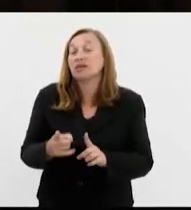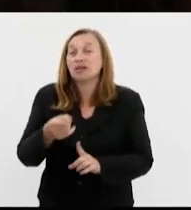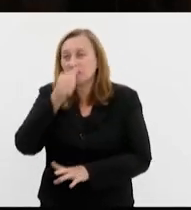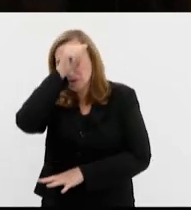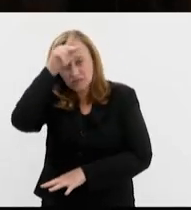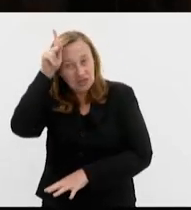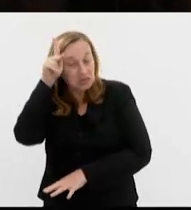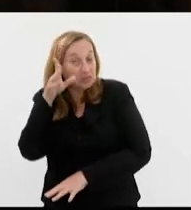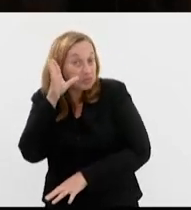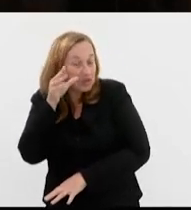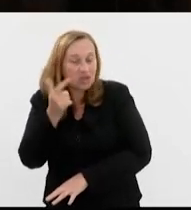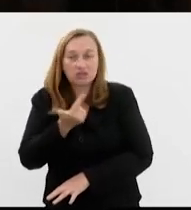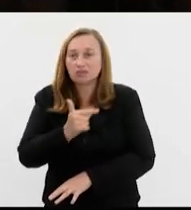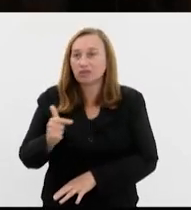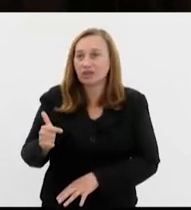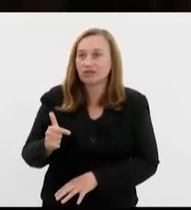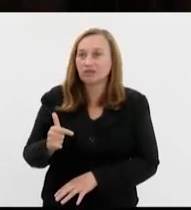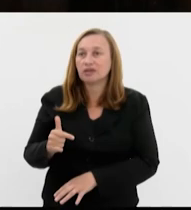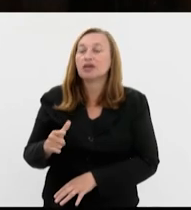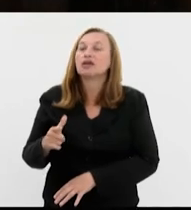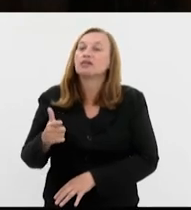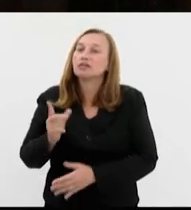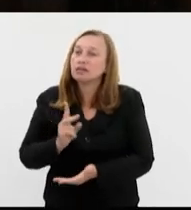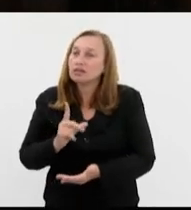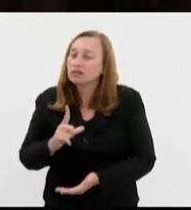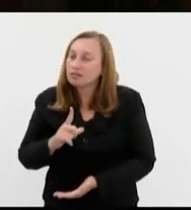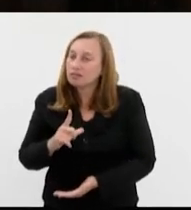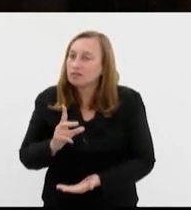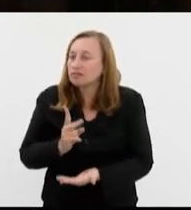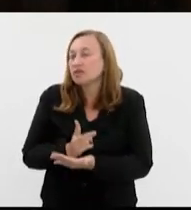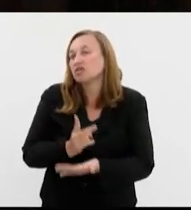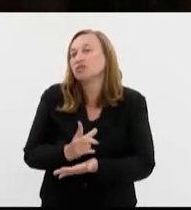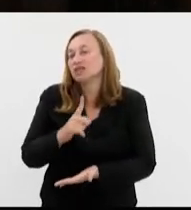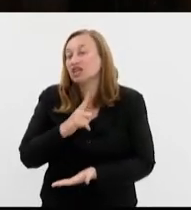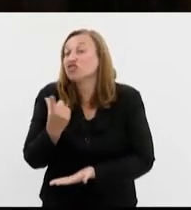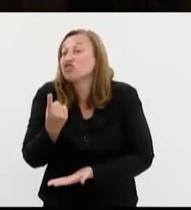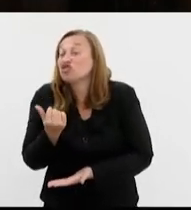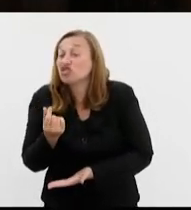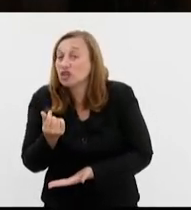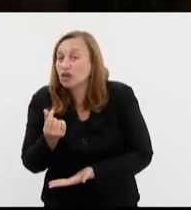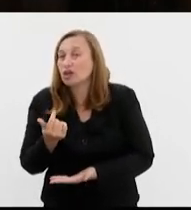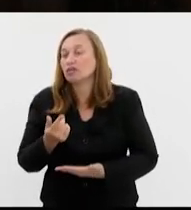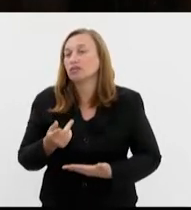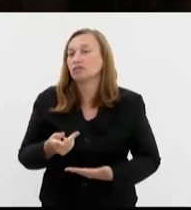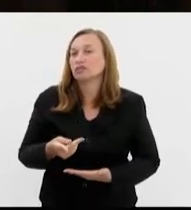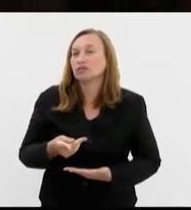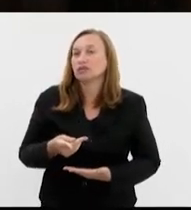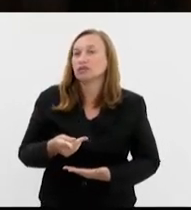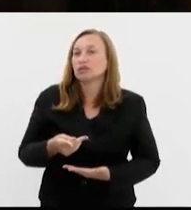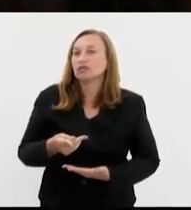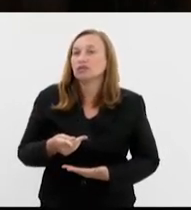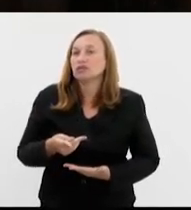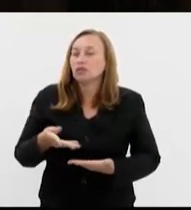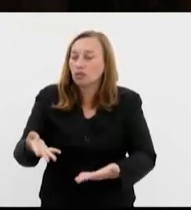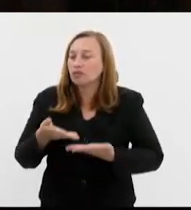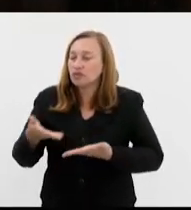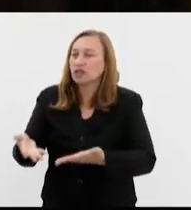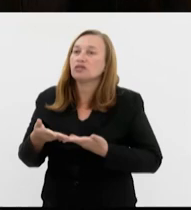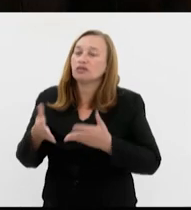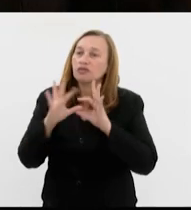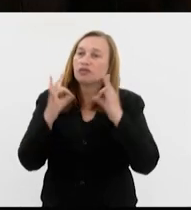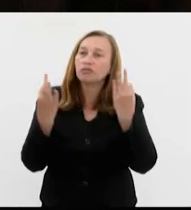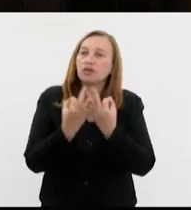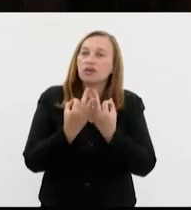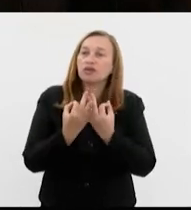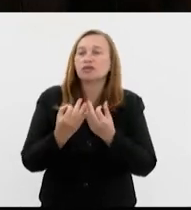tendo dinheiro no fundo para fazer isso, mesmo tendo a lei que a gente apresentou, mesmo a gente movimentando ali famílias e organizações sociais para